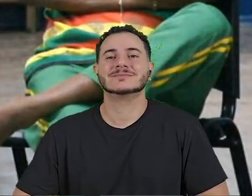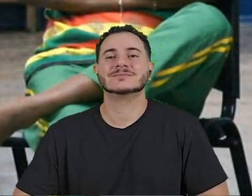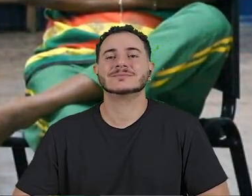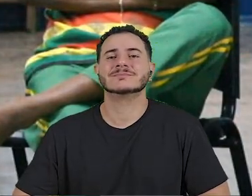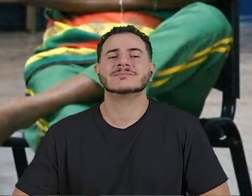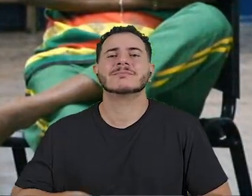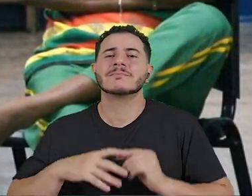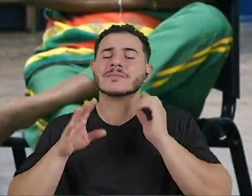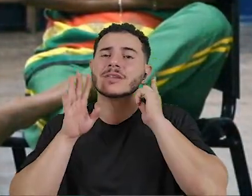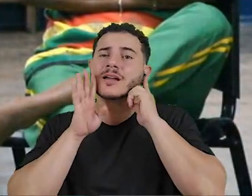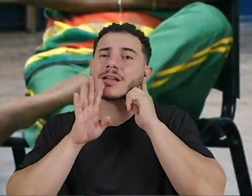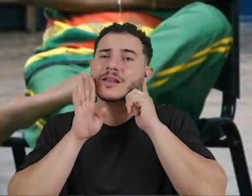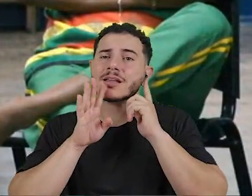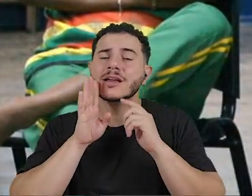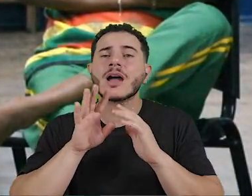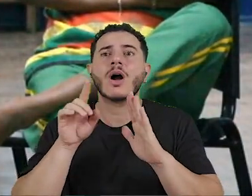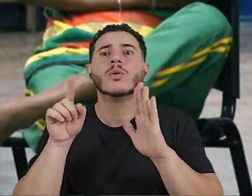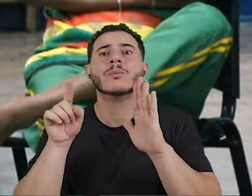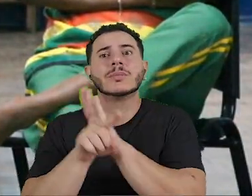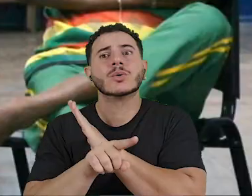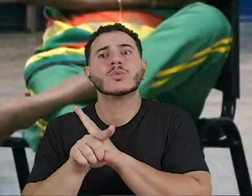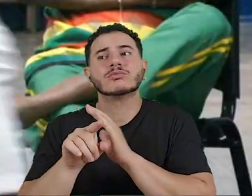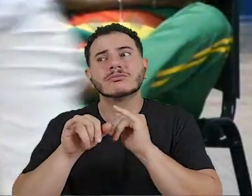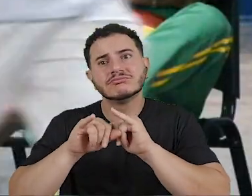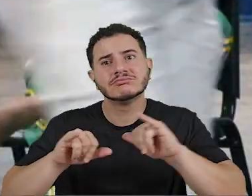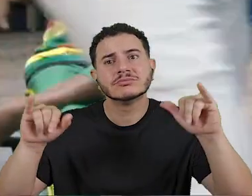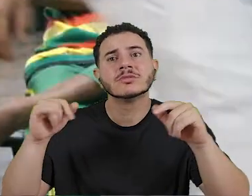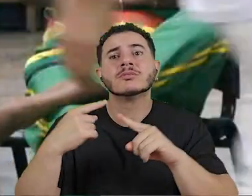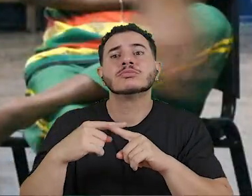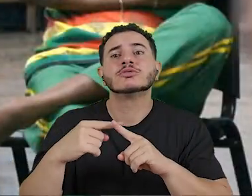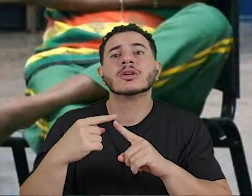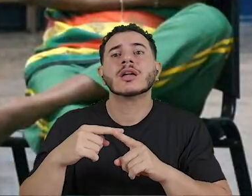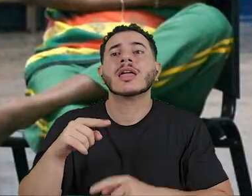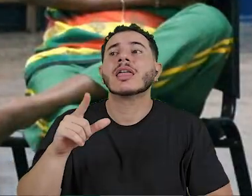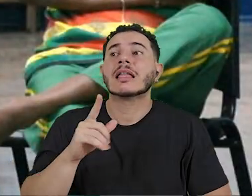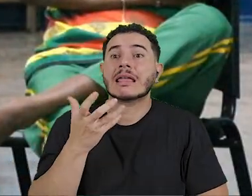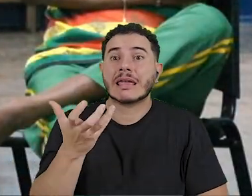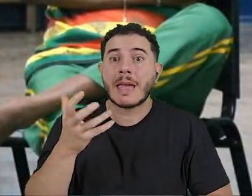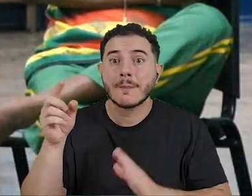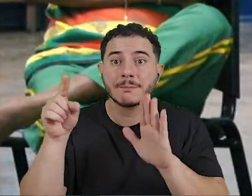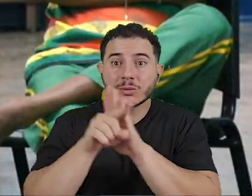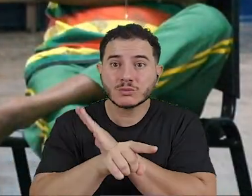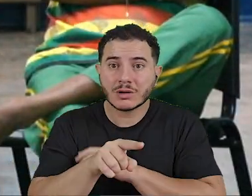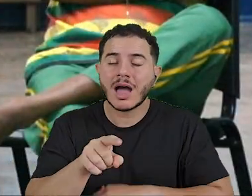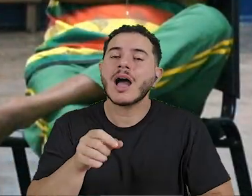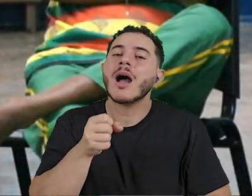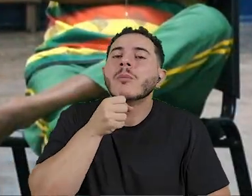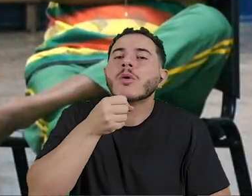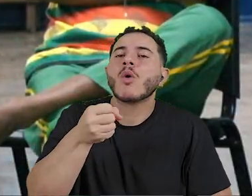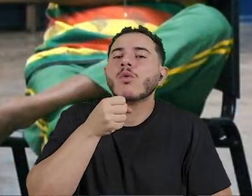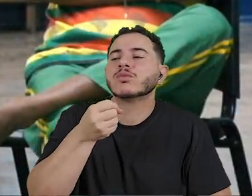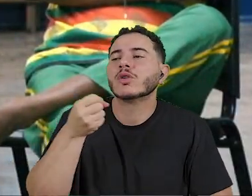É legal fazer a pergunta no microfone, gente, por conta da transmissão ao vivo. Mais alguém?